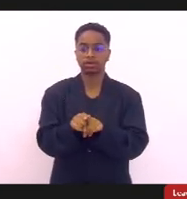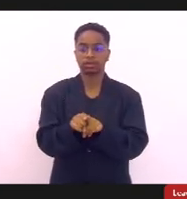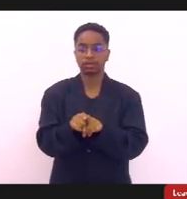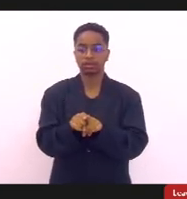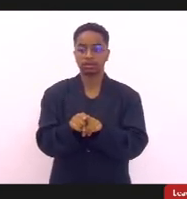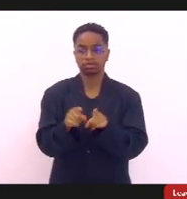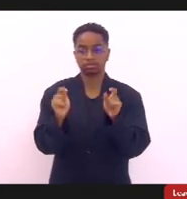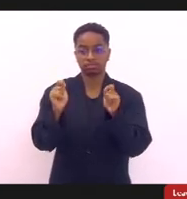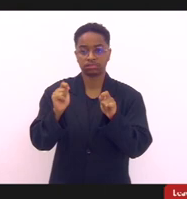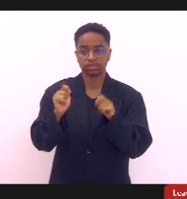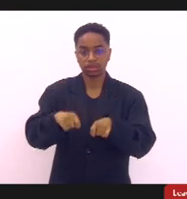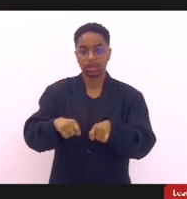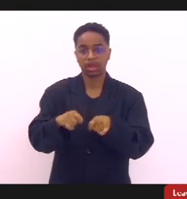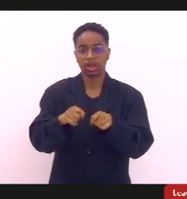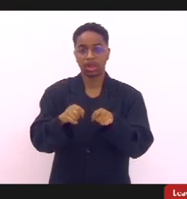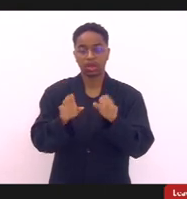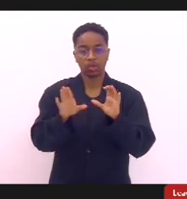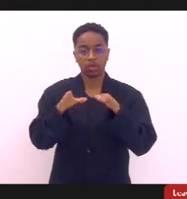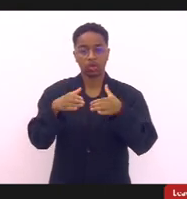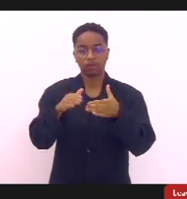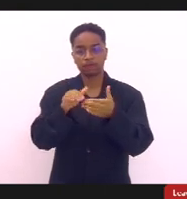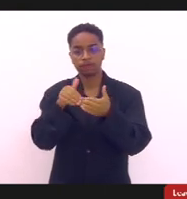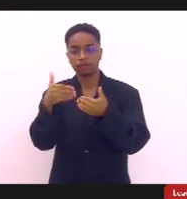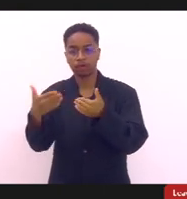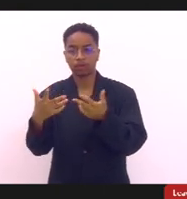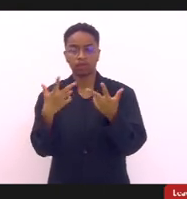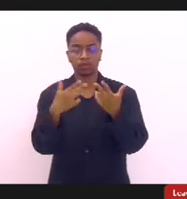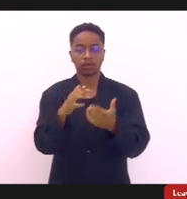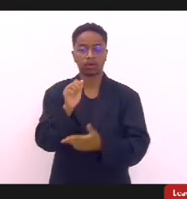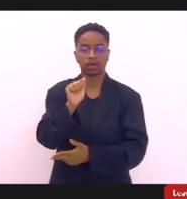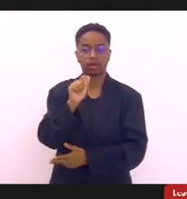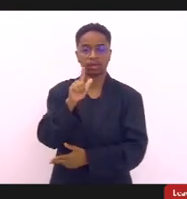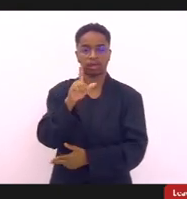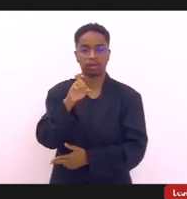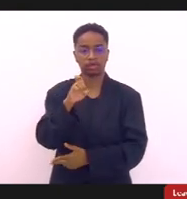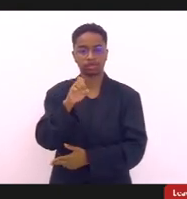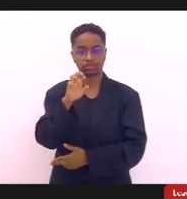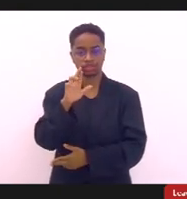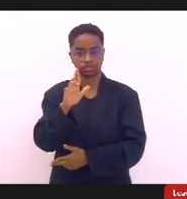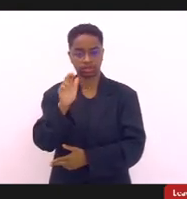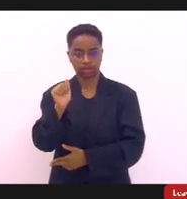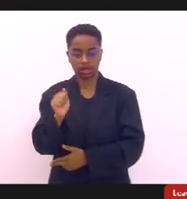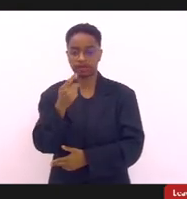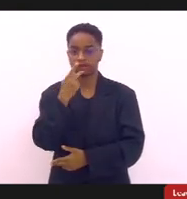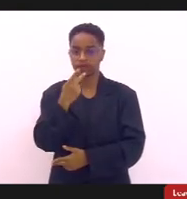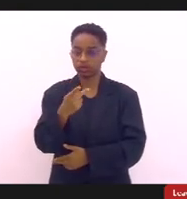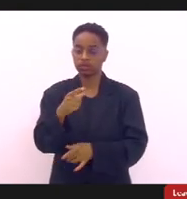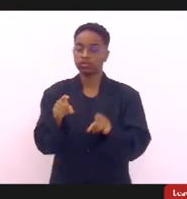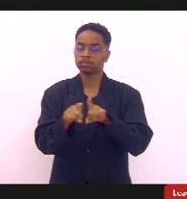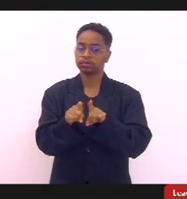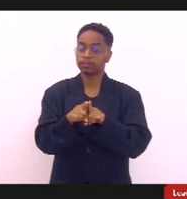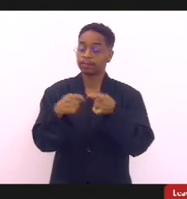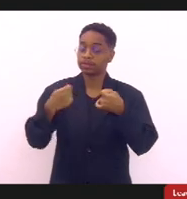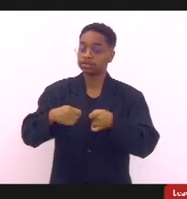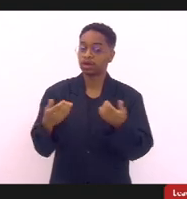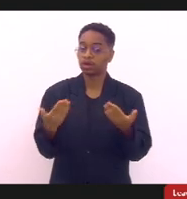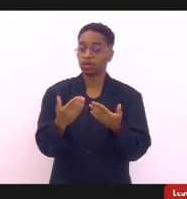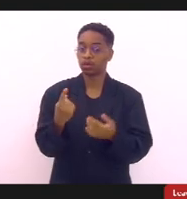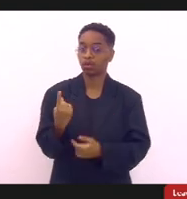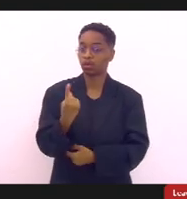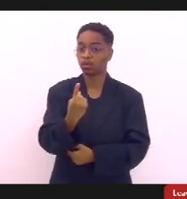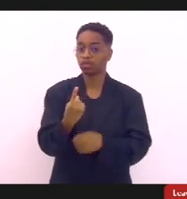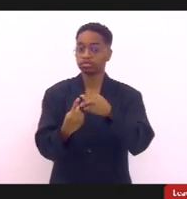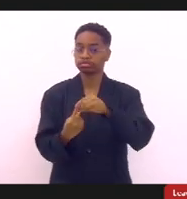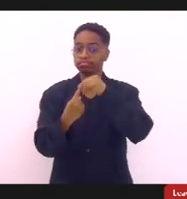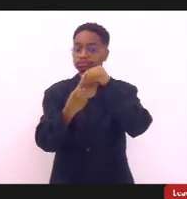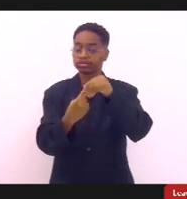pode ser acompanhado por um comitê externo, como a doutora Alexandra propôs, mas chegou a hora, precisa ter um dono aí dentro da Secretaria